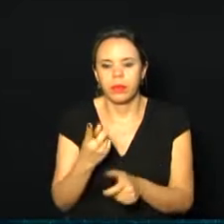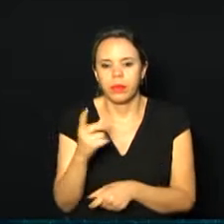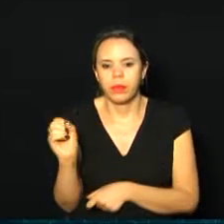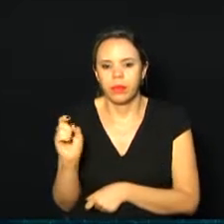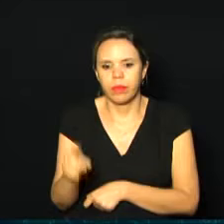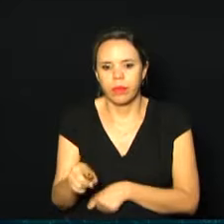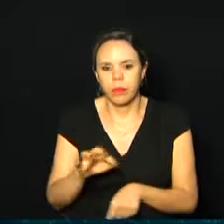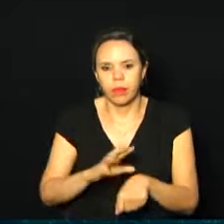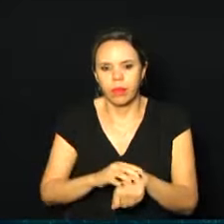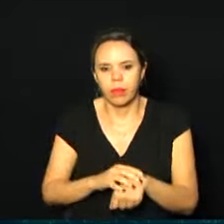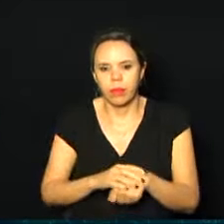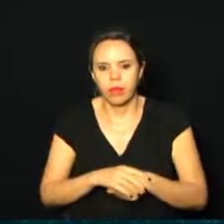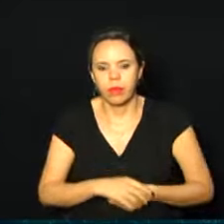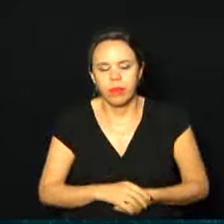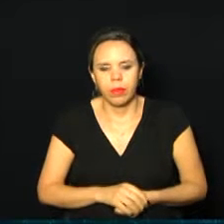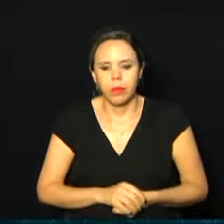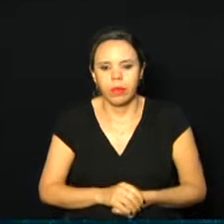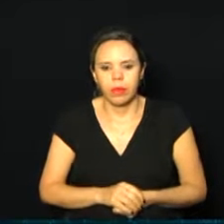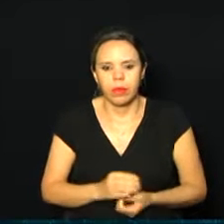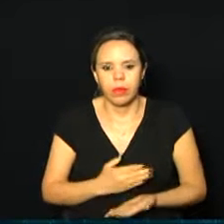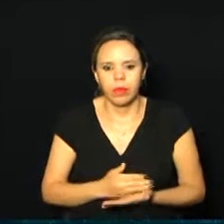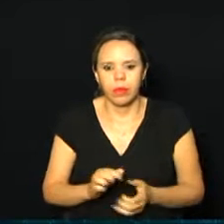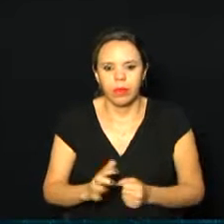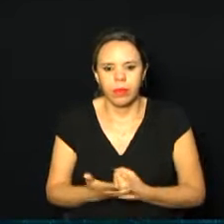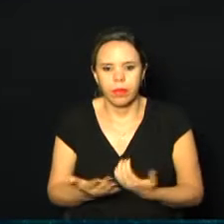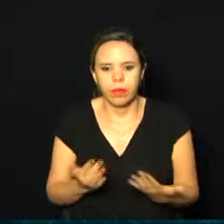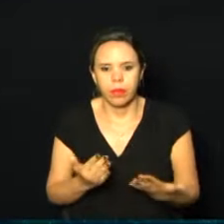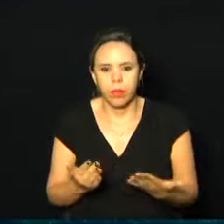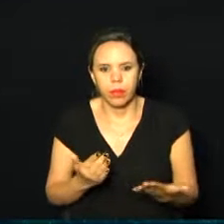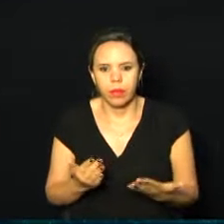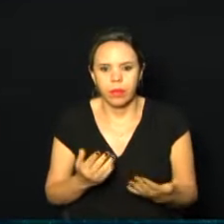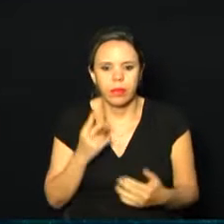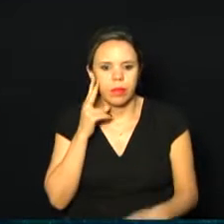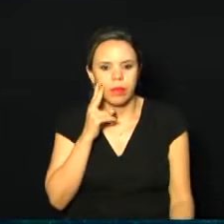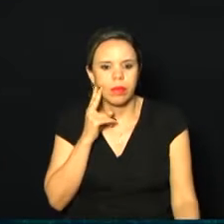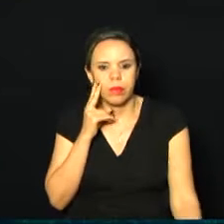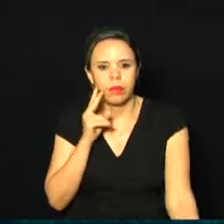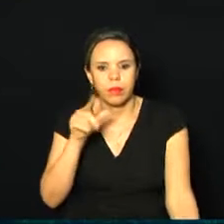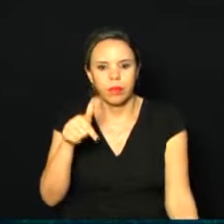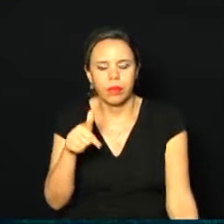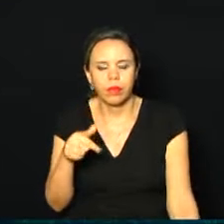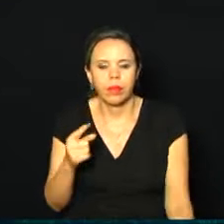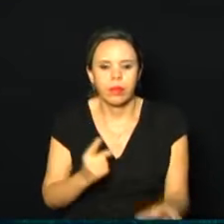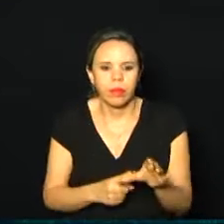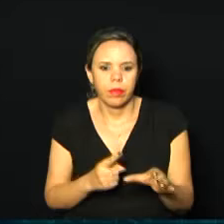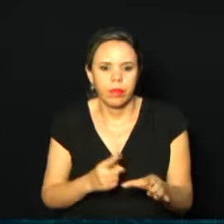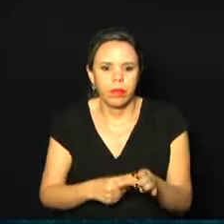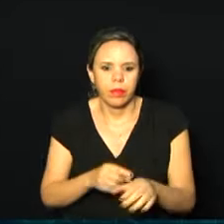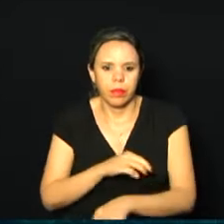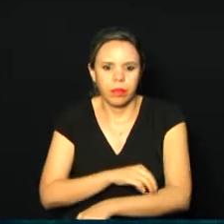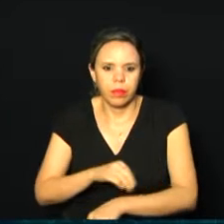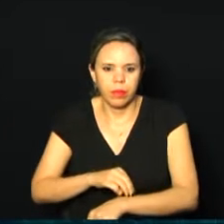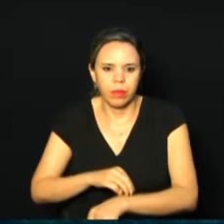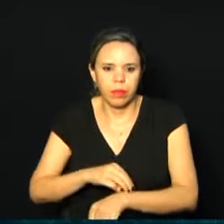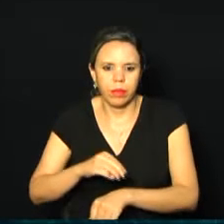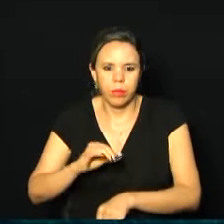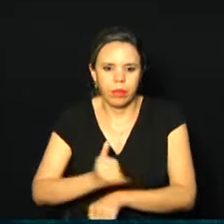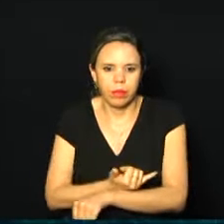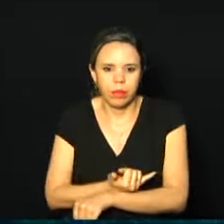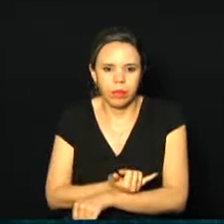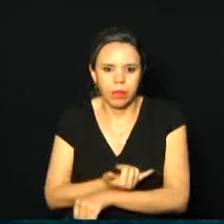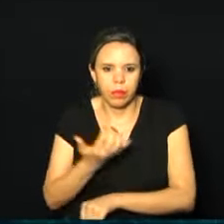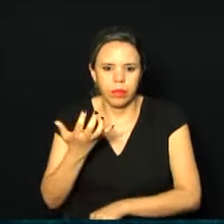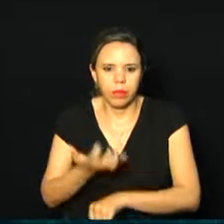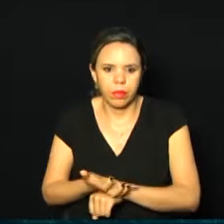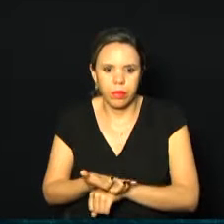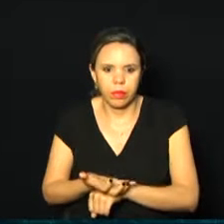10 mil casos da Covid-19 desde o início da pandemia. Vinhedo, depois aparecem Cosmópolis, Montemor,